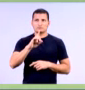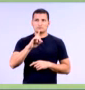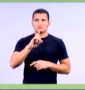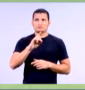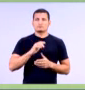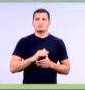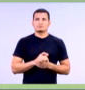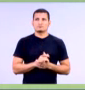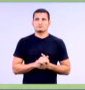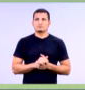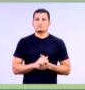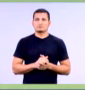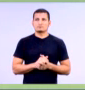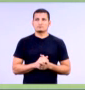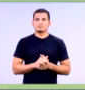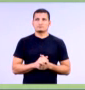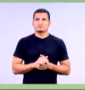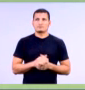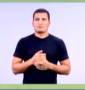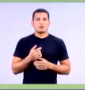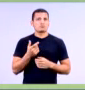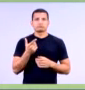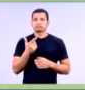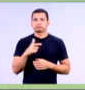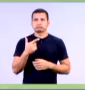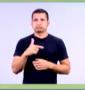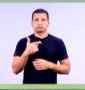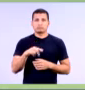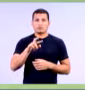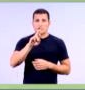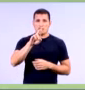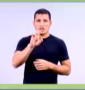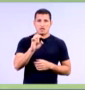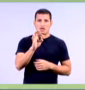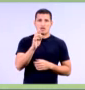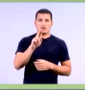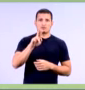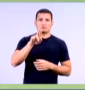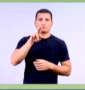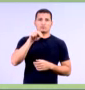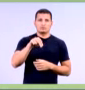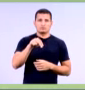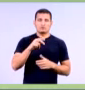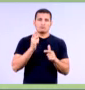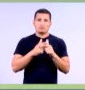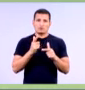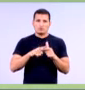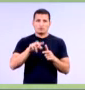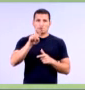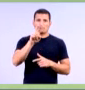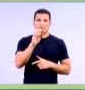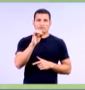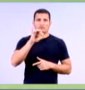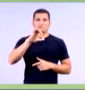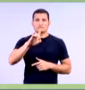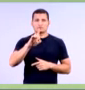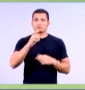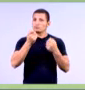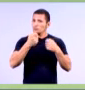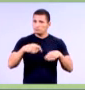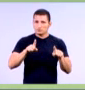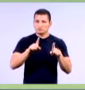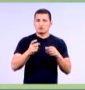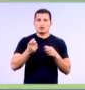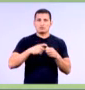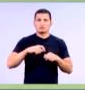void, eu não tenho return, porque o void não precisa